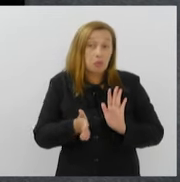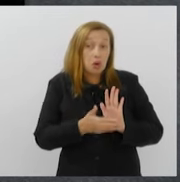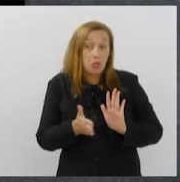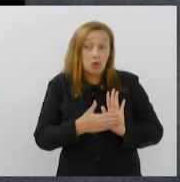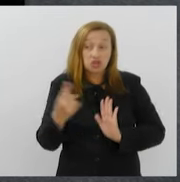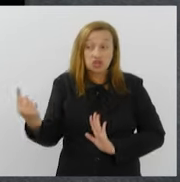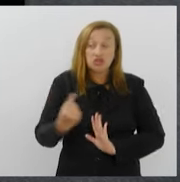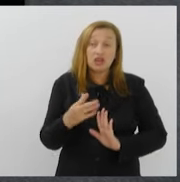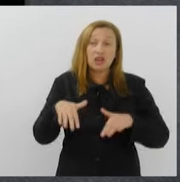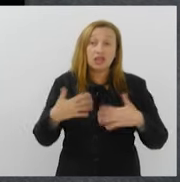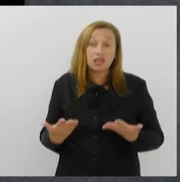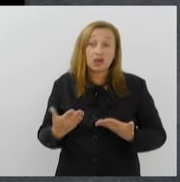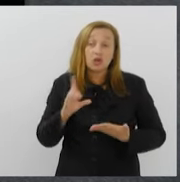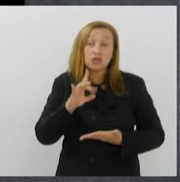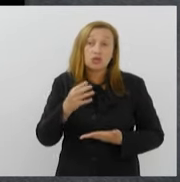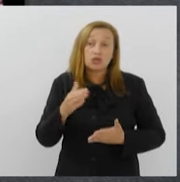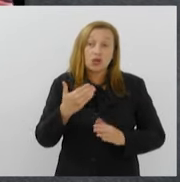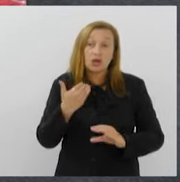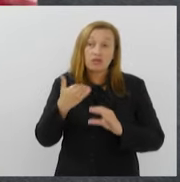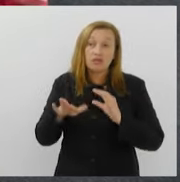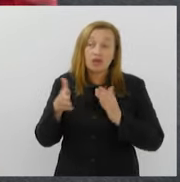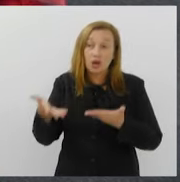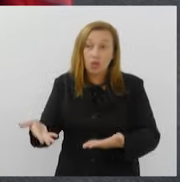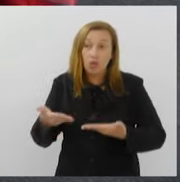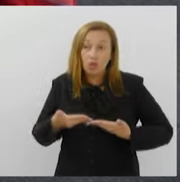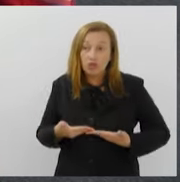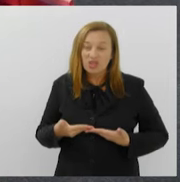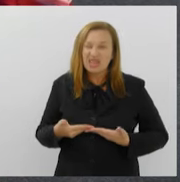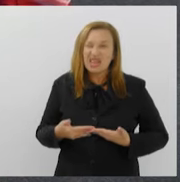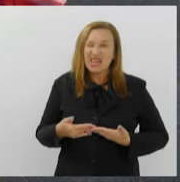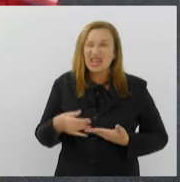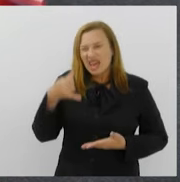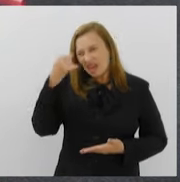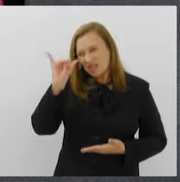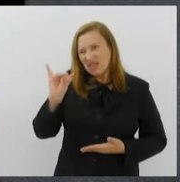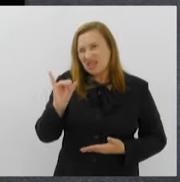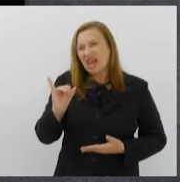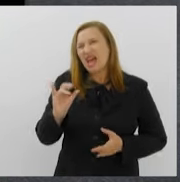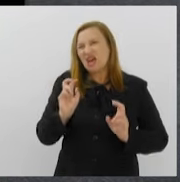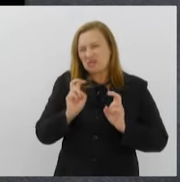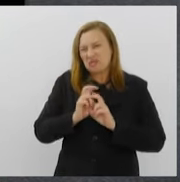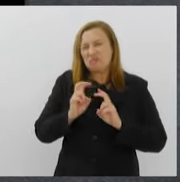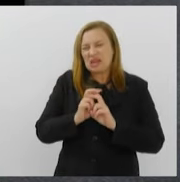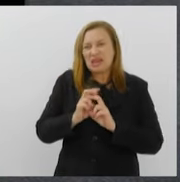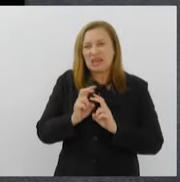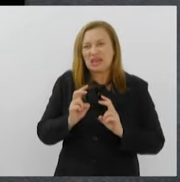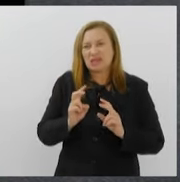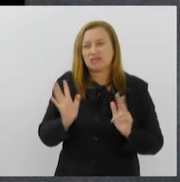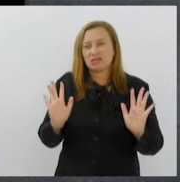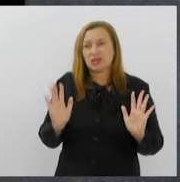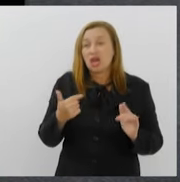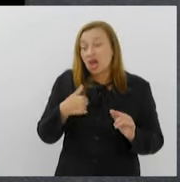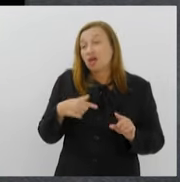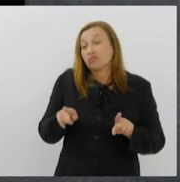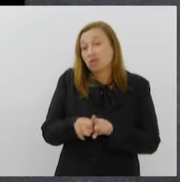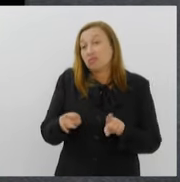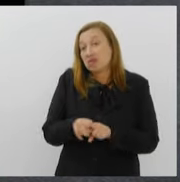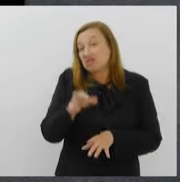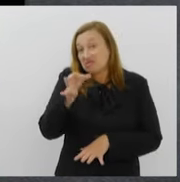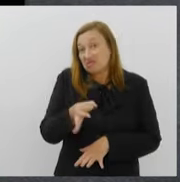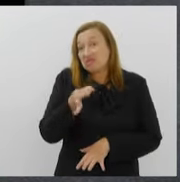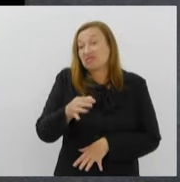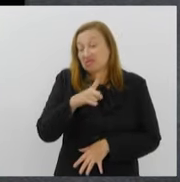vir. Então, basta chegar o convite, evita uma crise desnecessária, porque eu também tenho